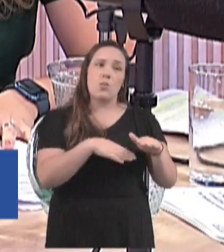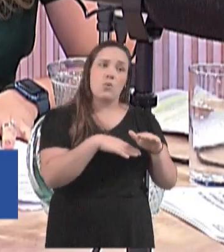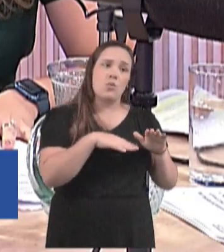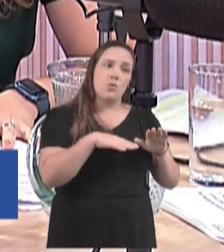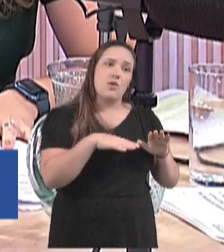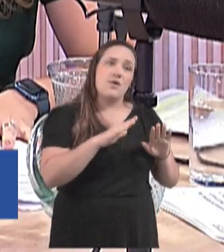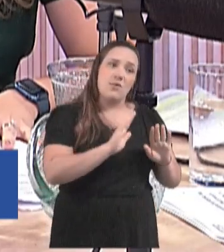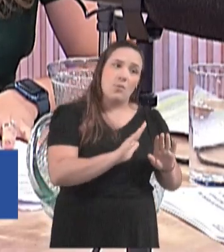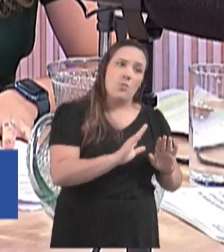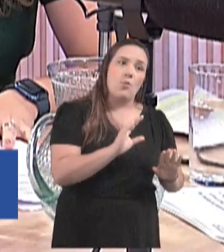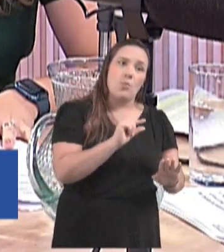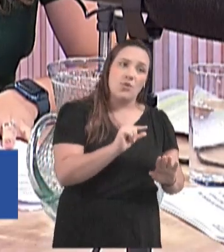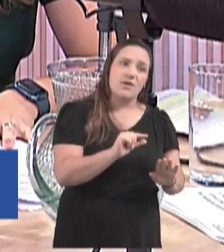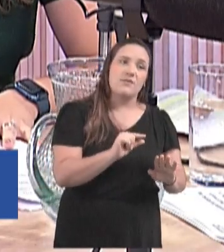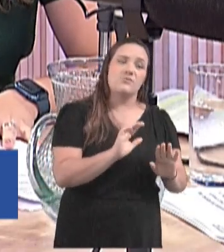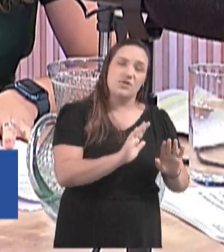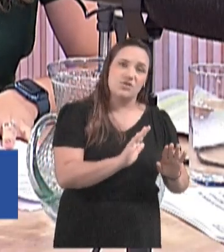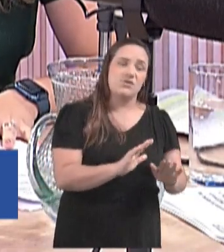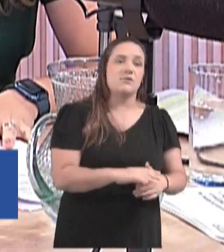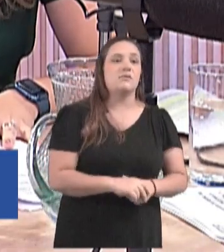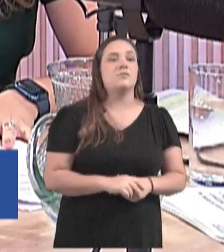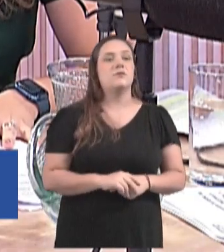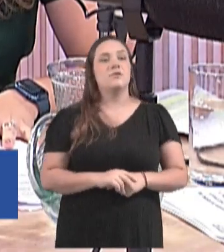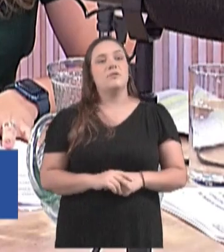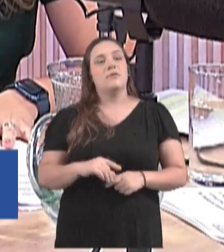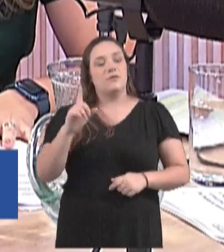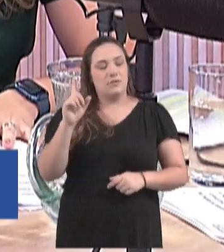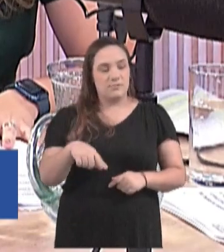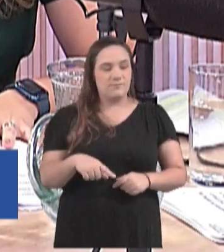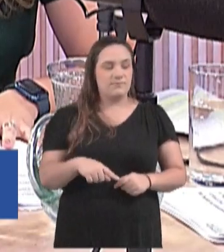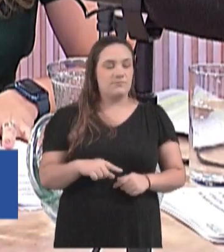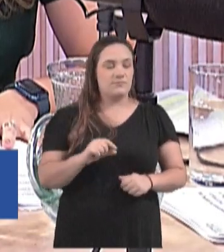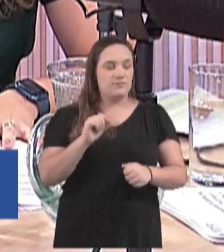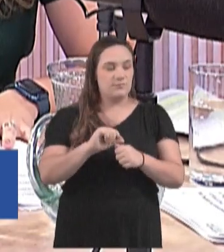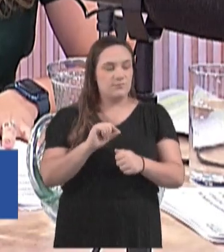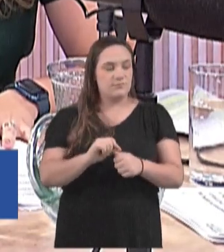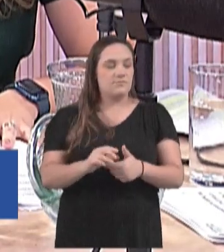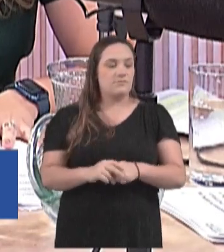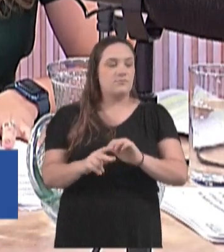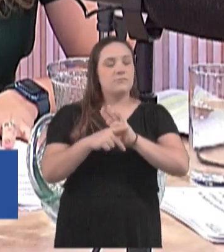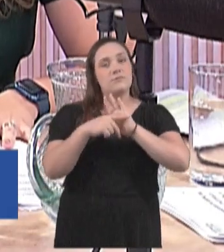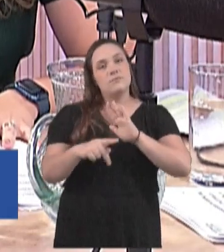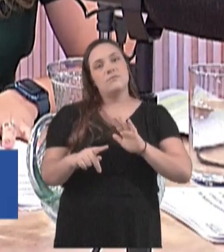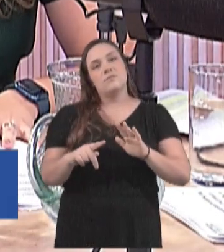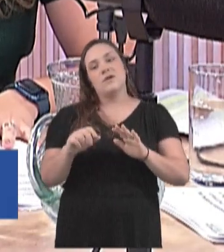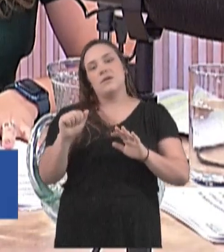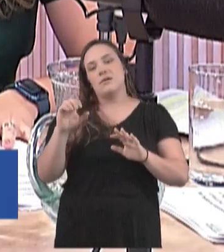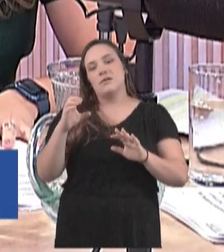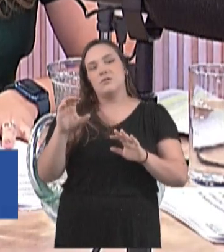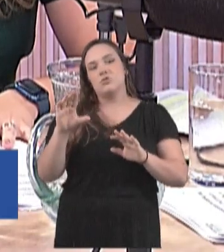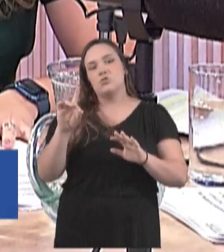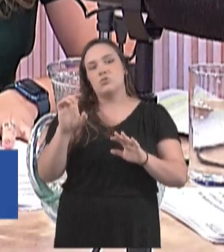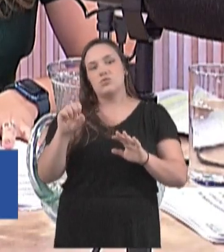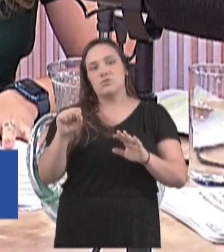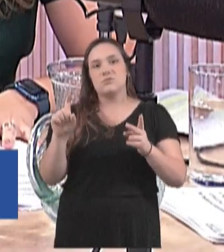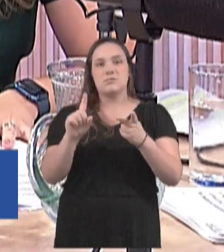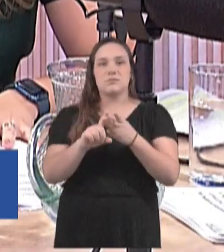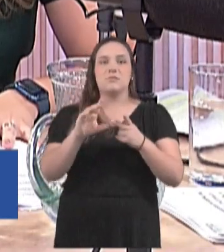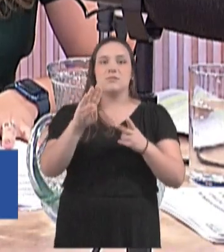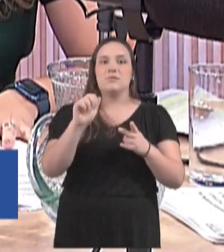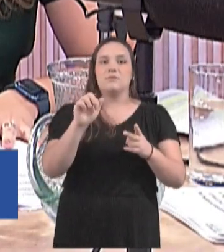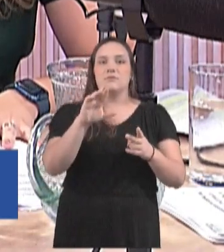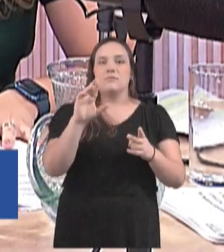essa água para poder usar. Então, aí com isso ela faz essa reservação através de açudes e barramentos. Então a gente